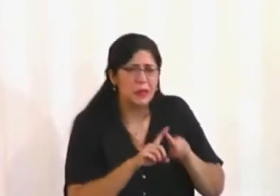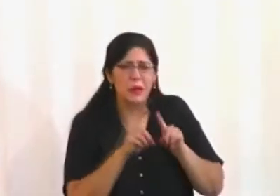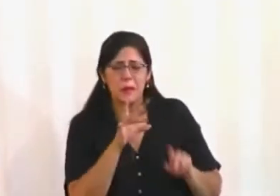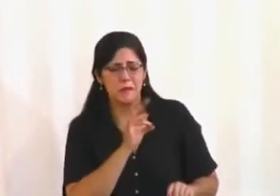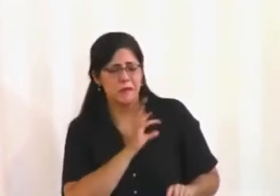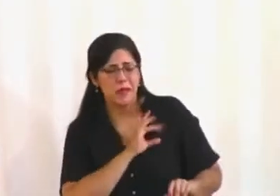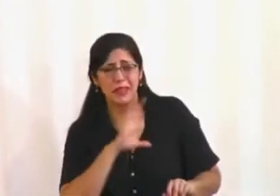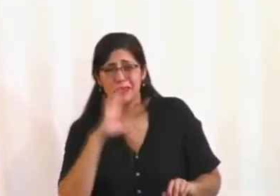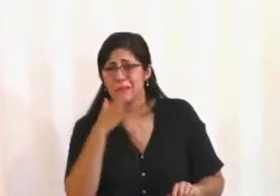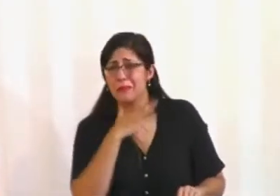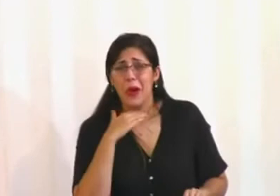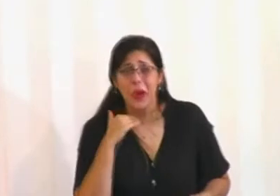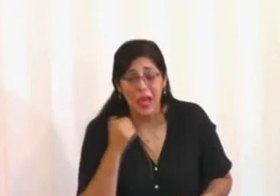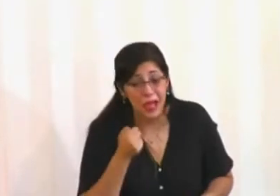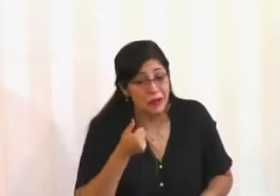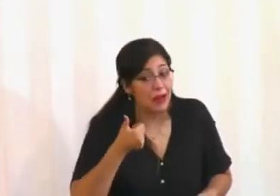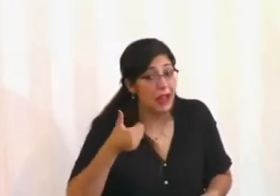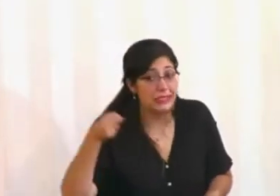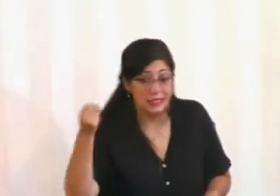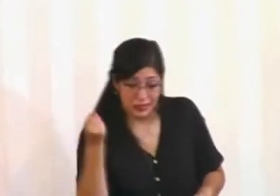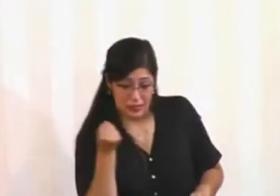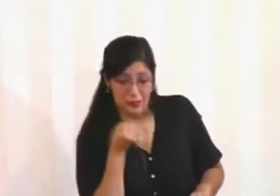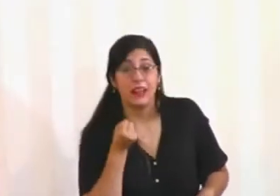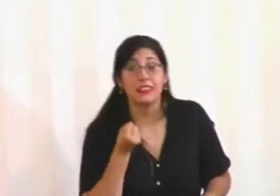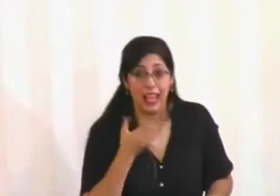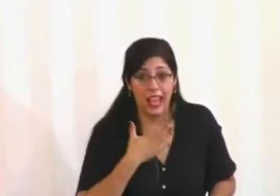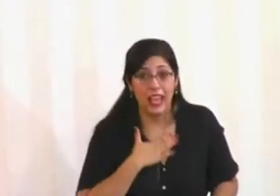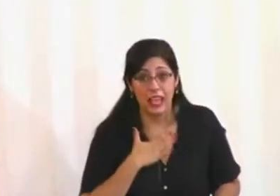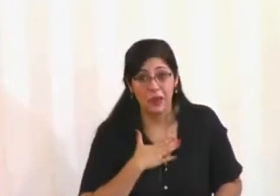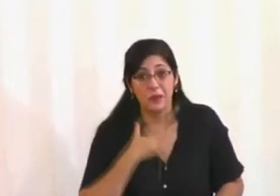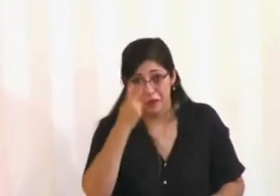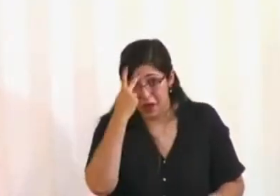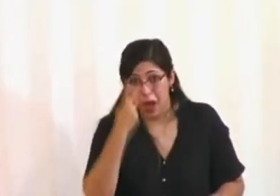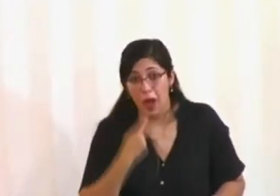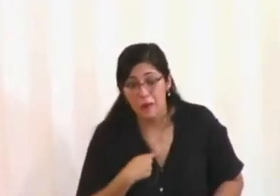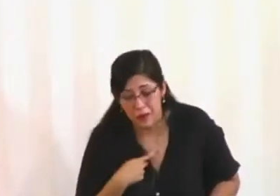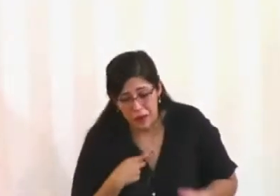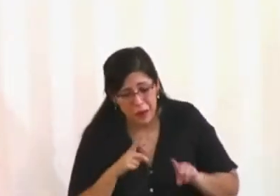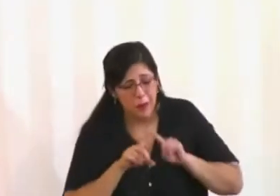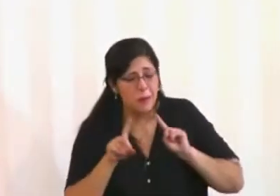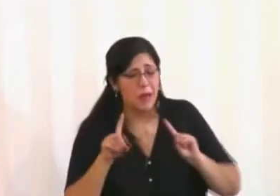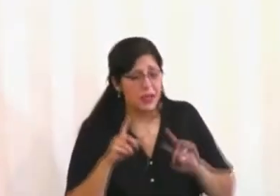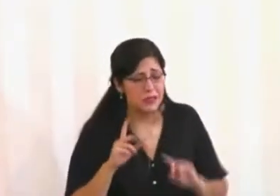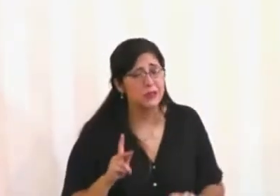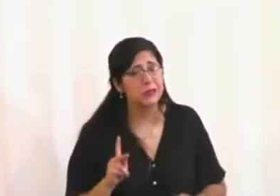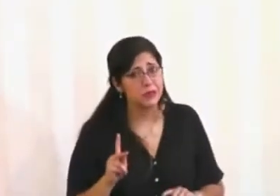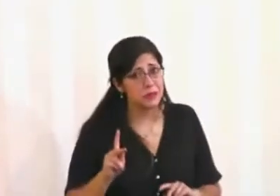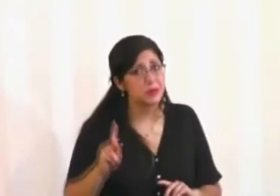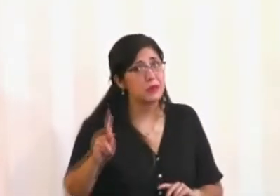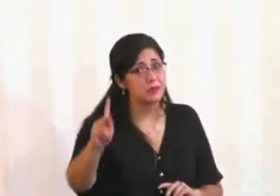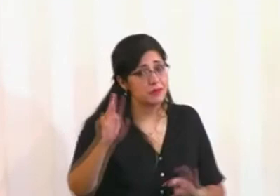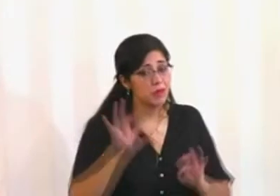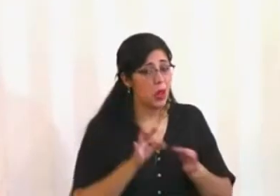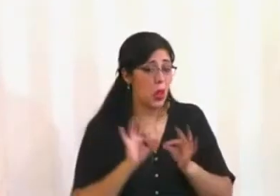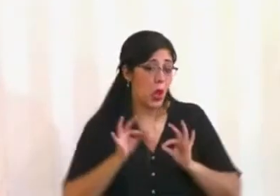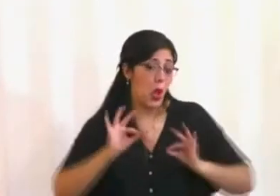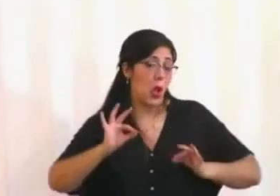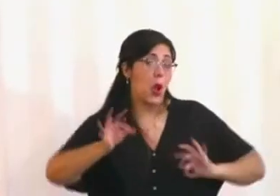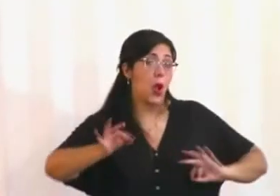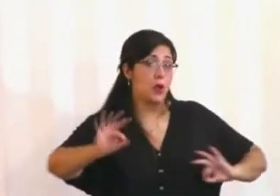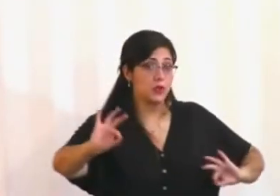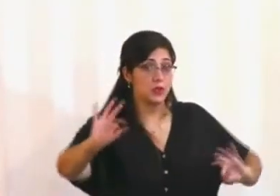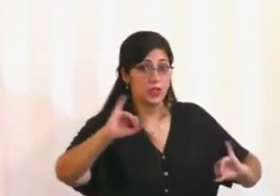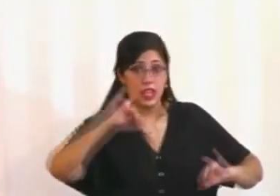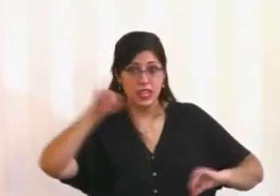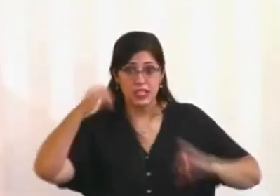ele recebeu de Jezabel. É claro que já se passaram muitos dias, ele já caminhou 40 dias e 40 noites, ele está longe do olhar